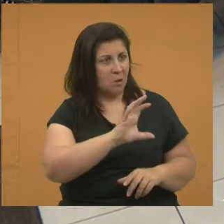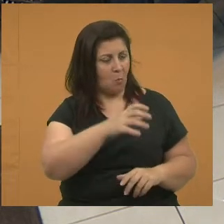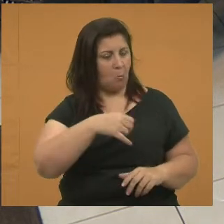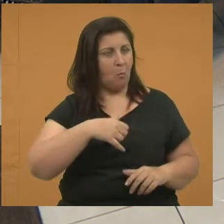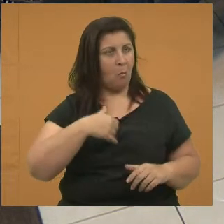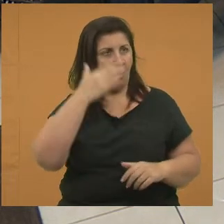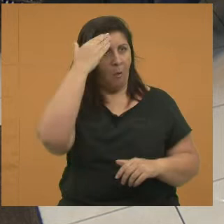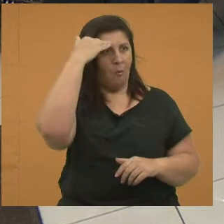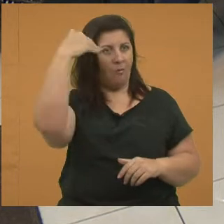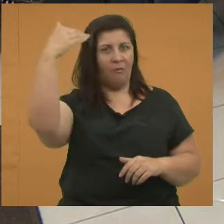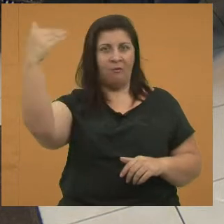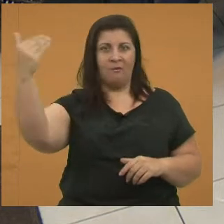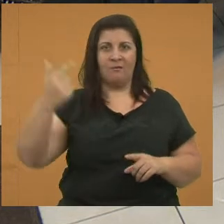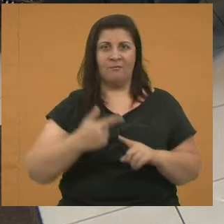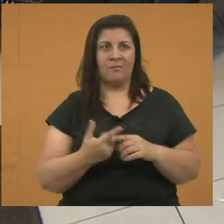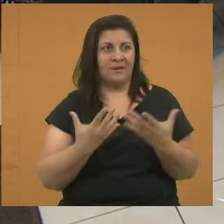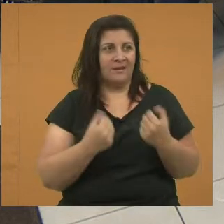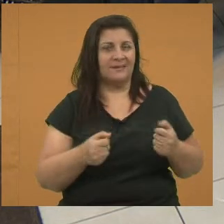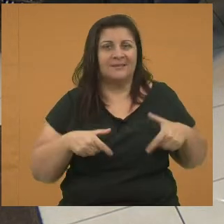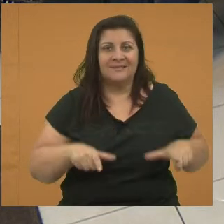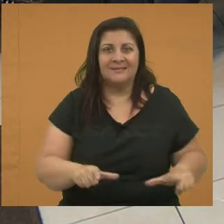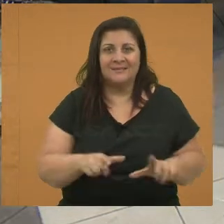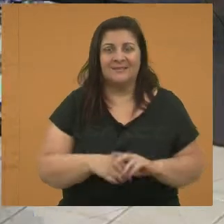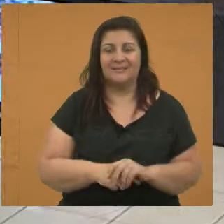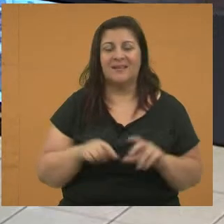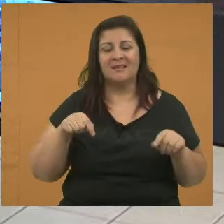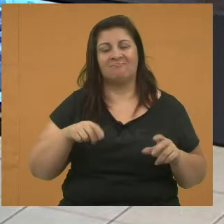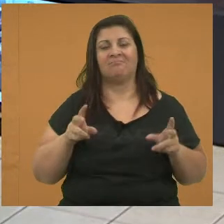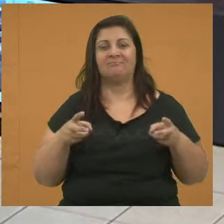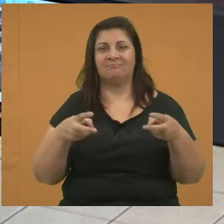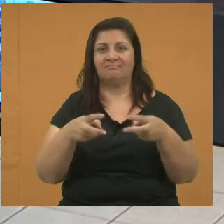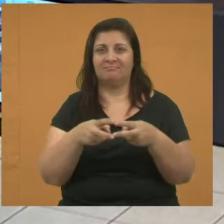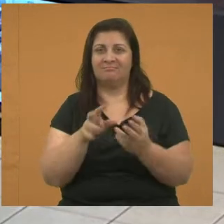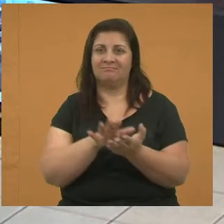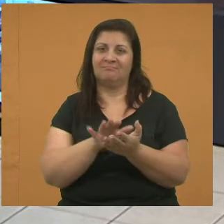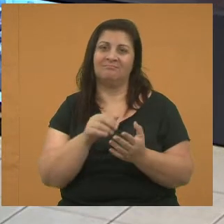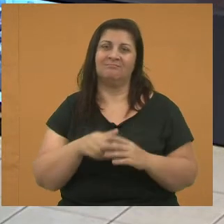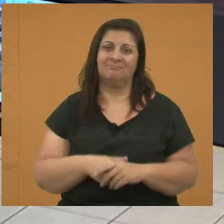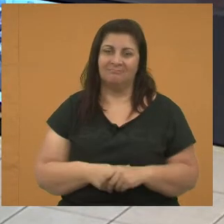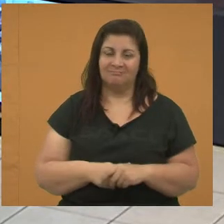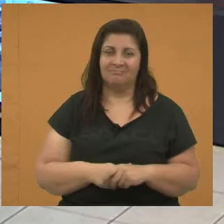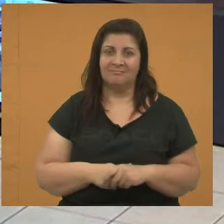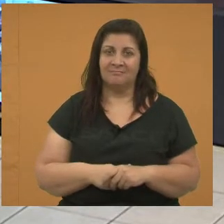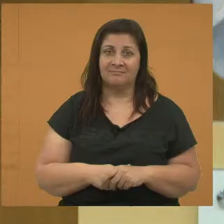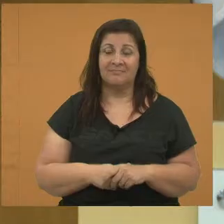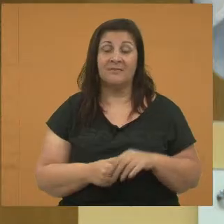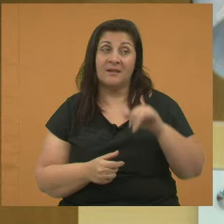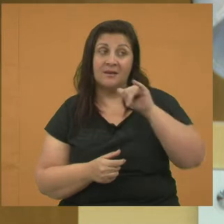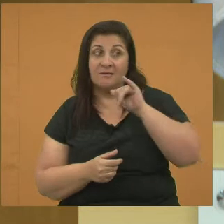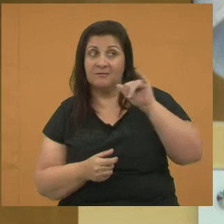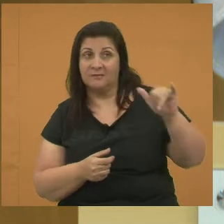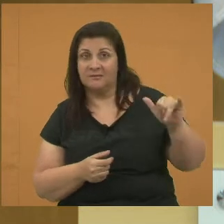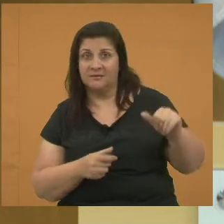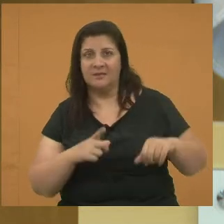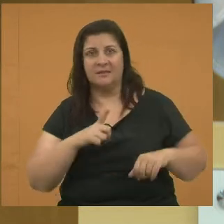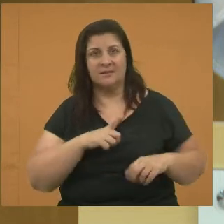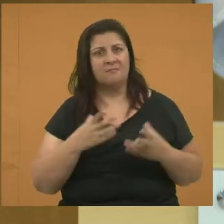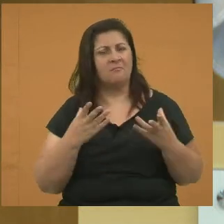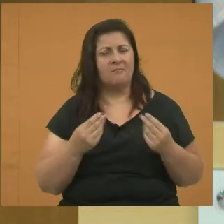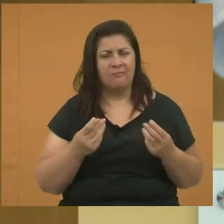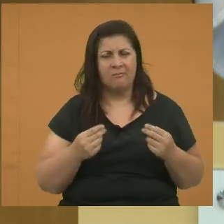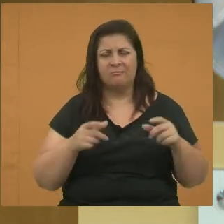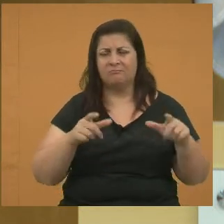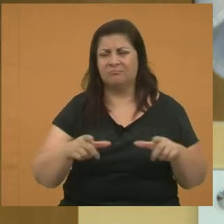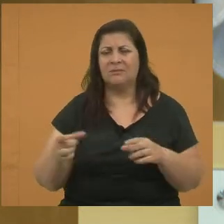de vocês receberem essa homenagem da Câmara Municipal de Jacareí. Porque eu falo para vocês, existem muitos